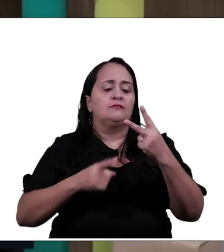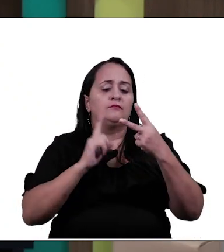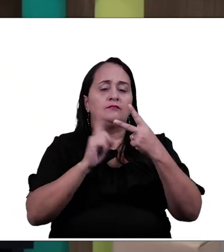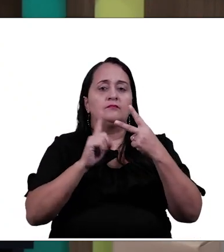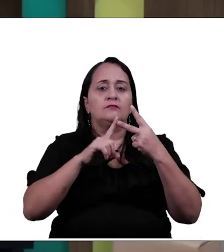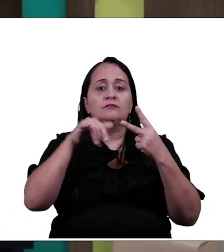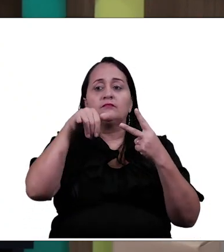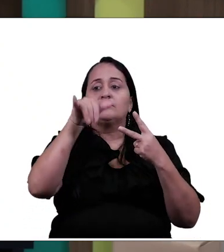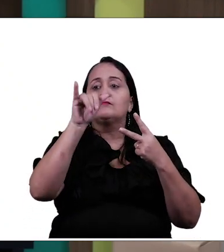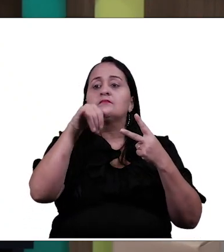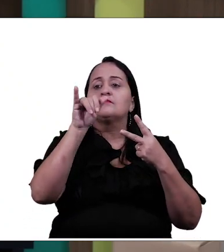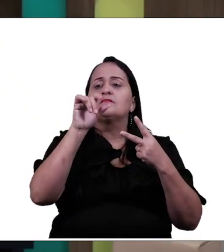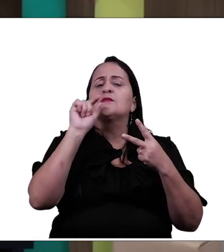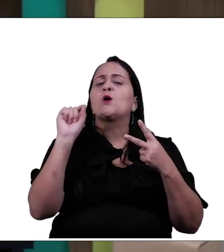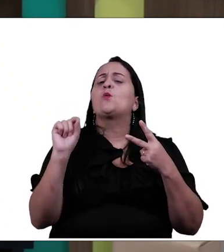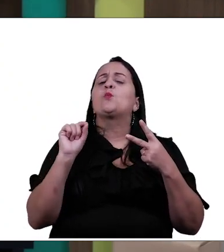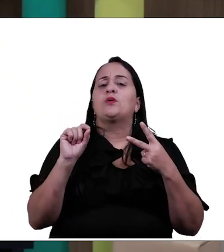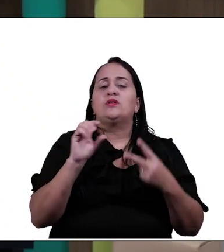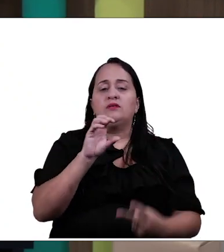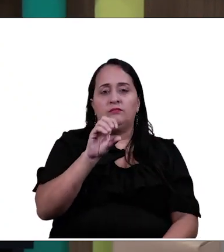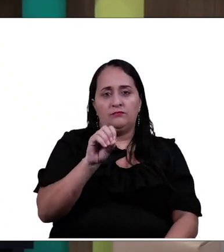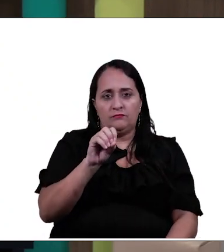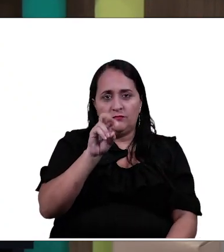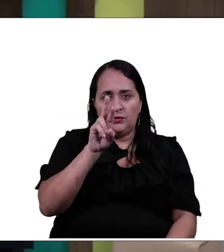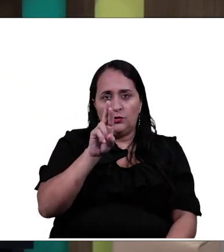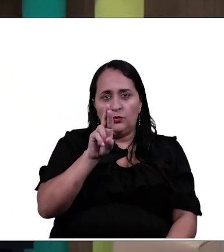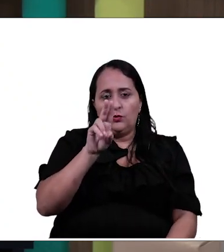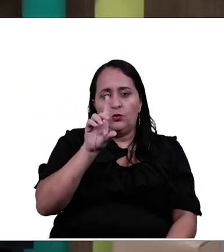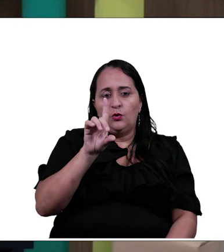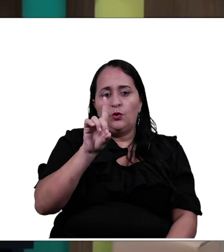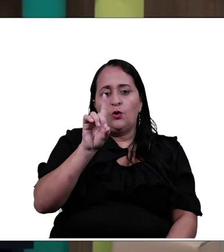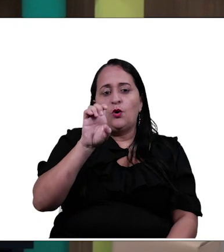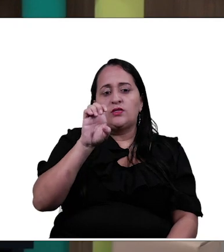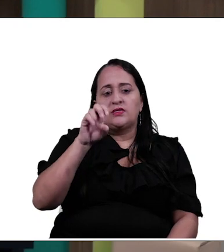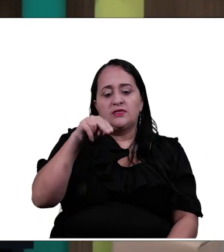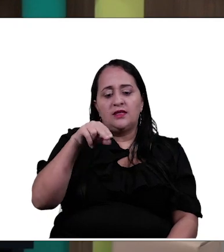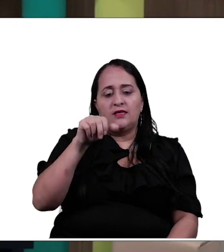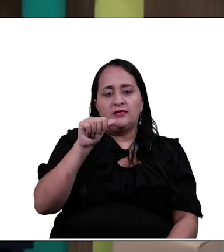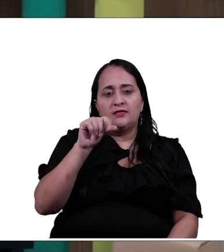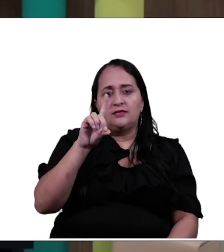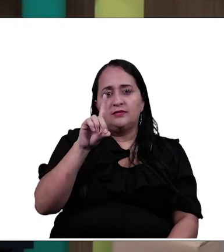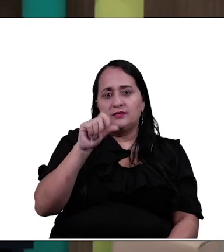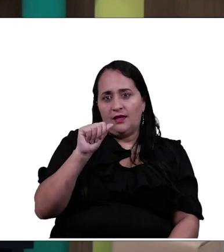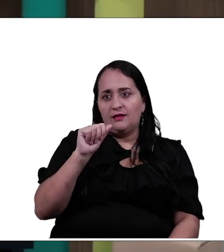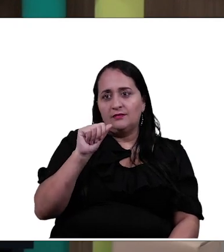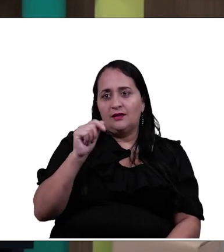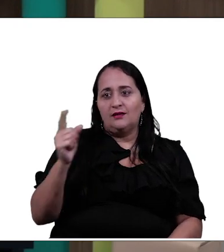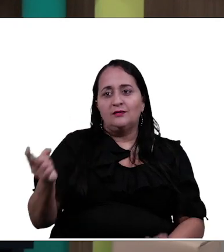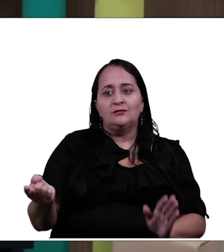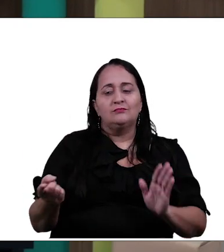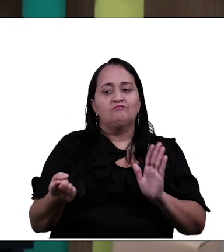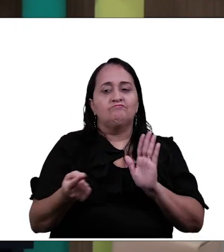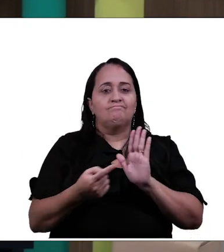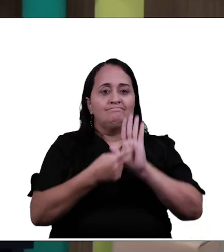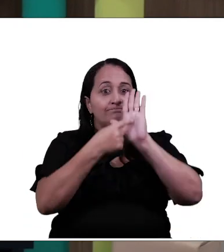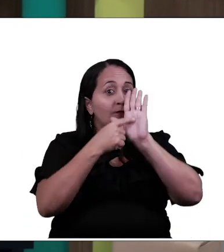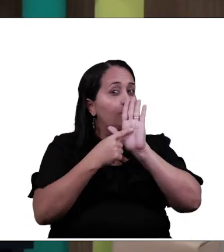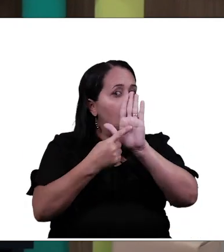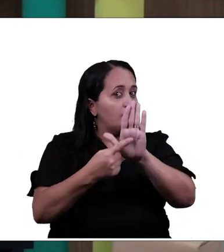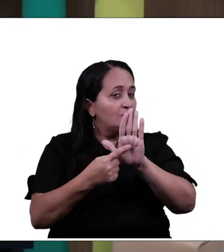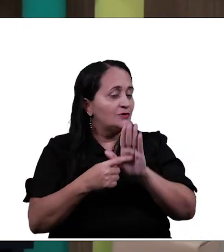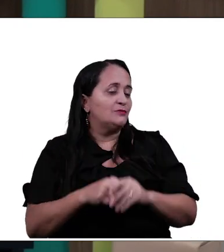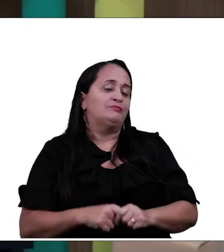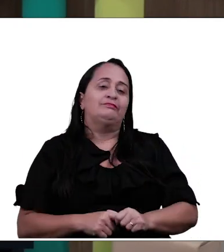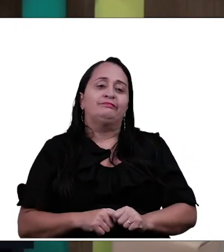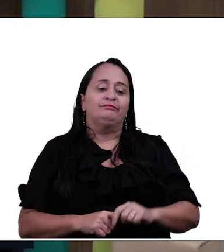diria que o número que aparece aqui embaixo pode ser qualquer número inteiro,